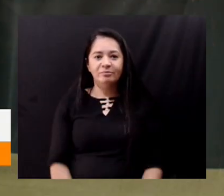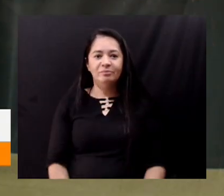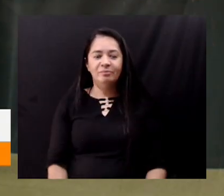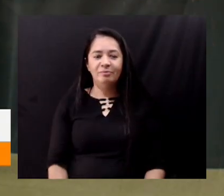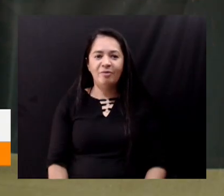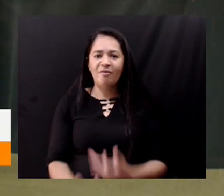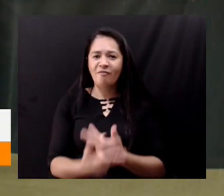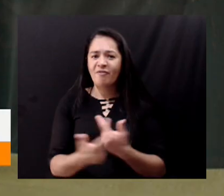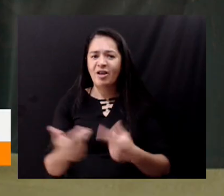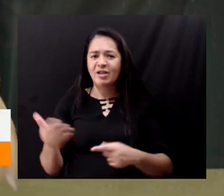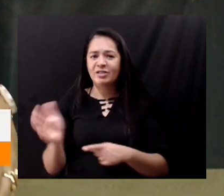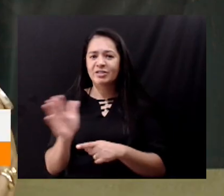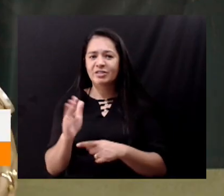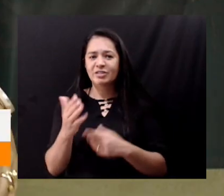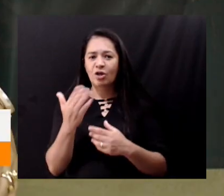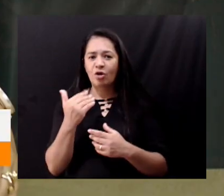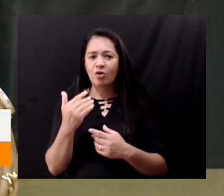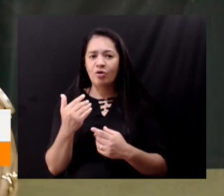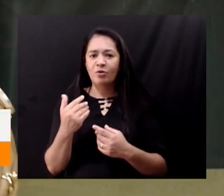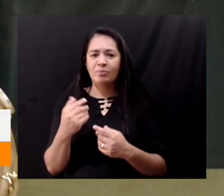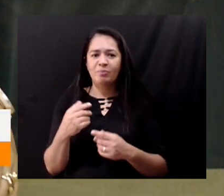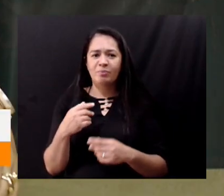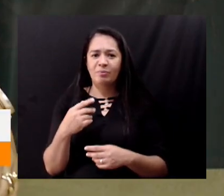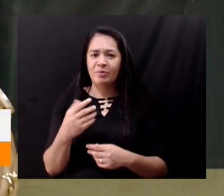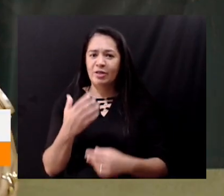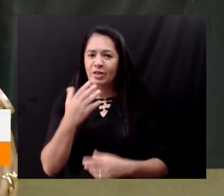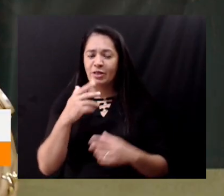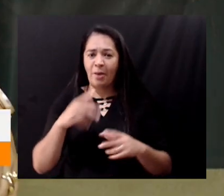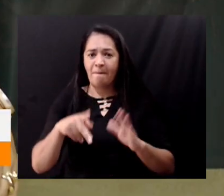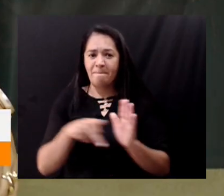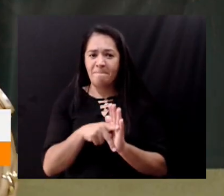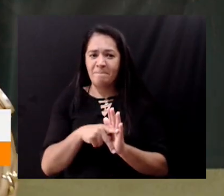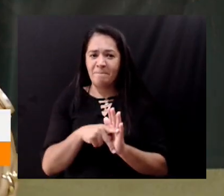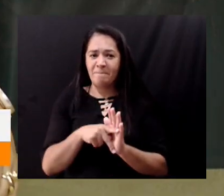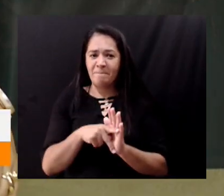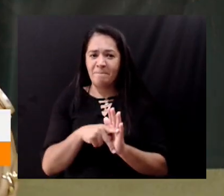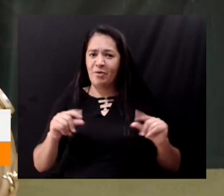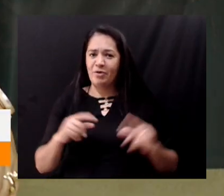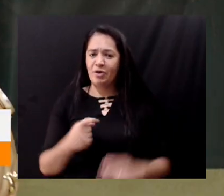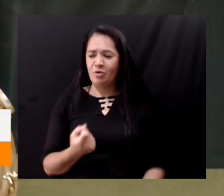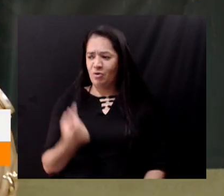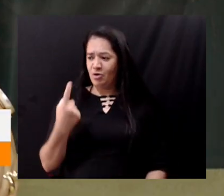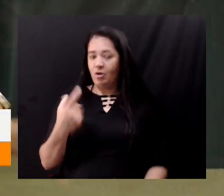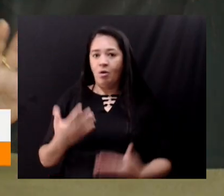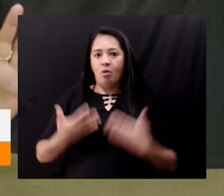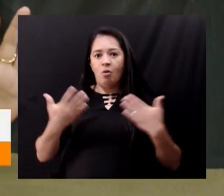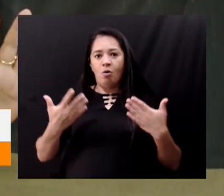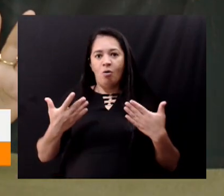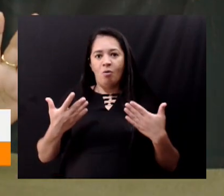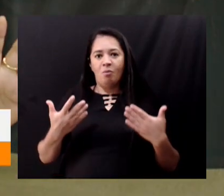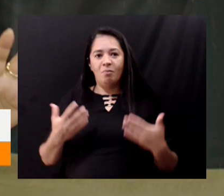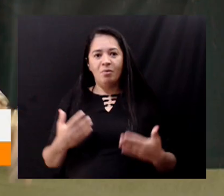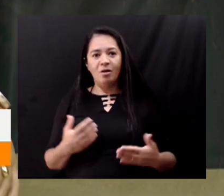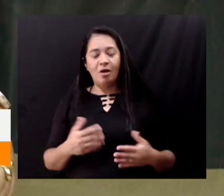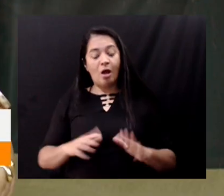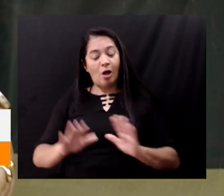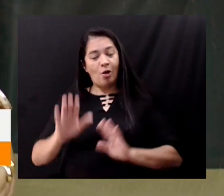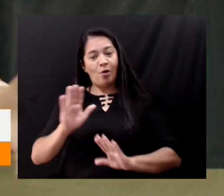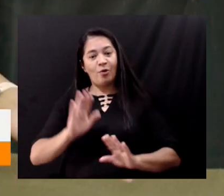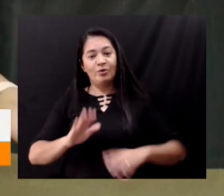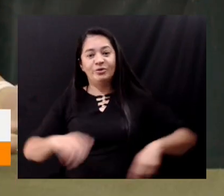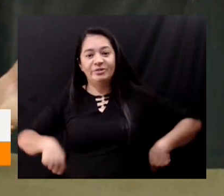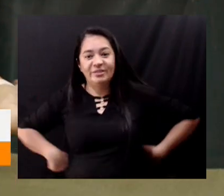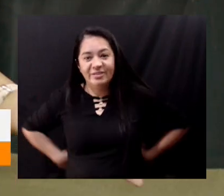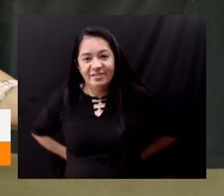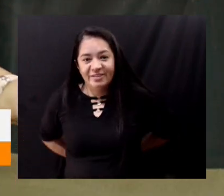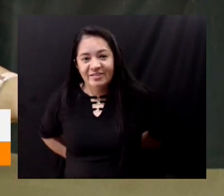japonesa comendo sushi. Ô, gente, é estranho, né? Aí eu levei um susto, eu falei: "Opa!" alto lá, Aí. né? Vamos lá. Então,